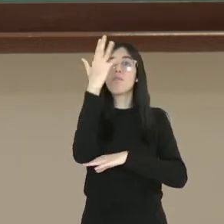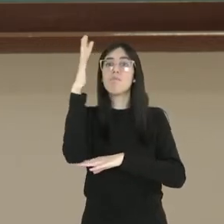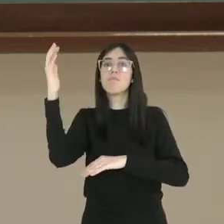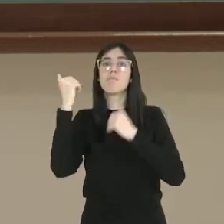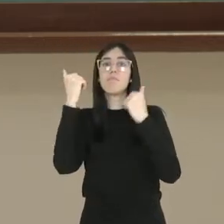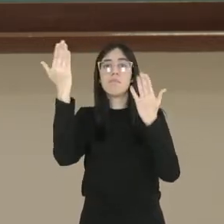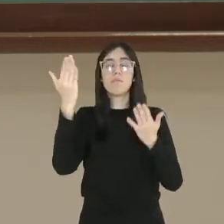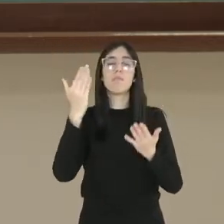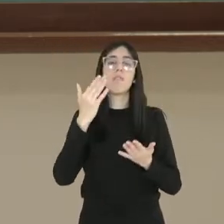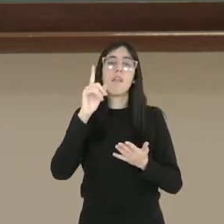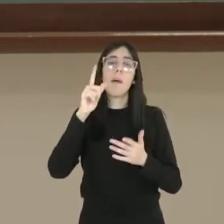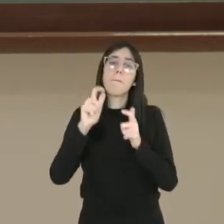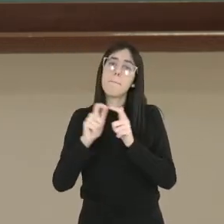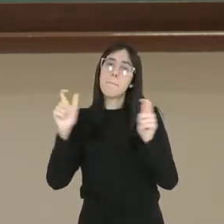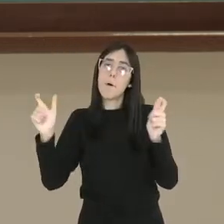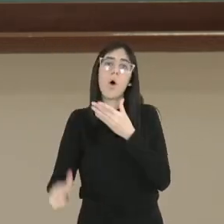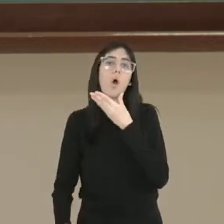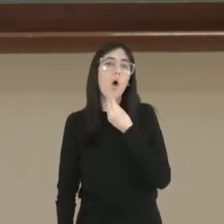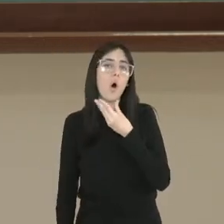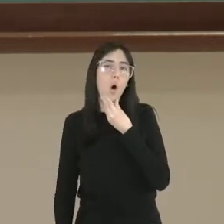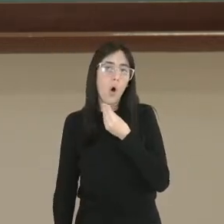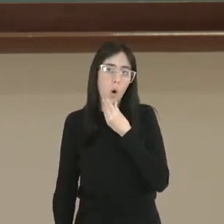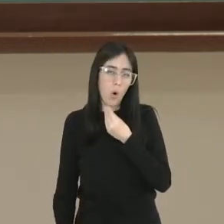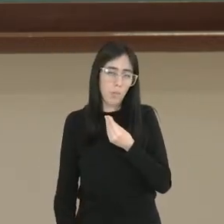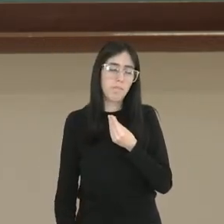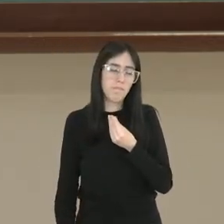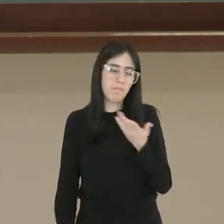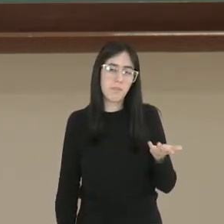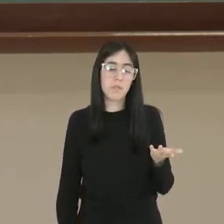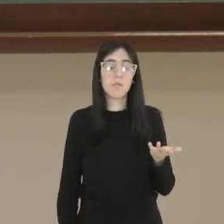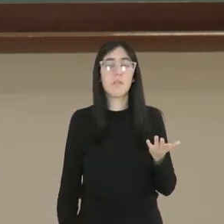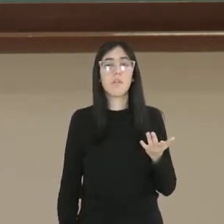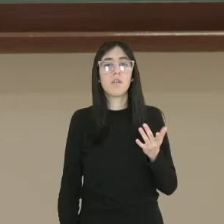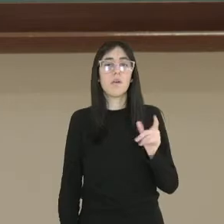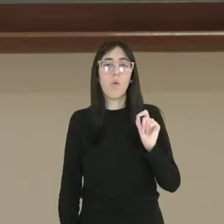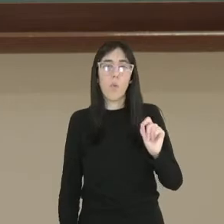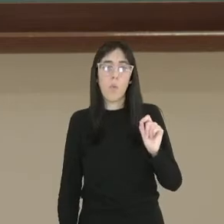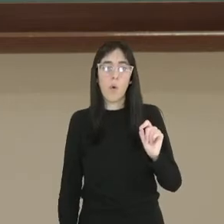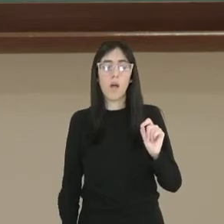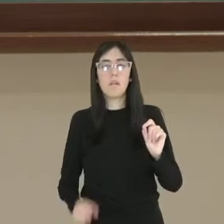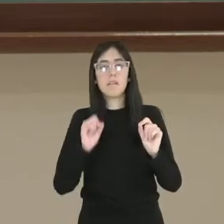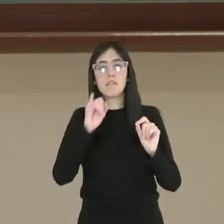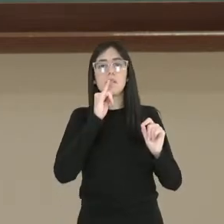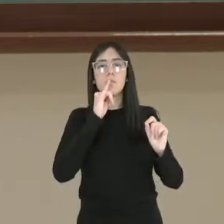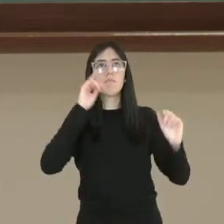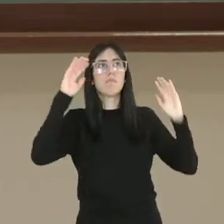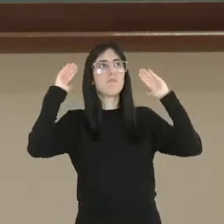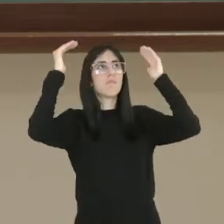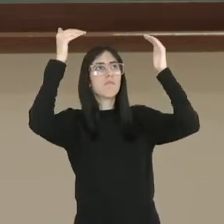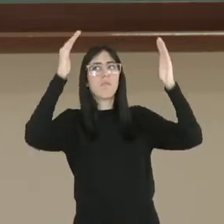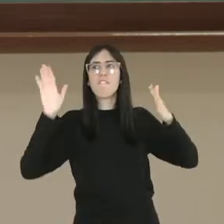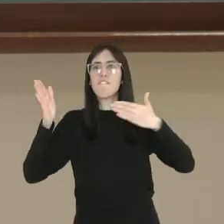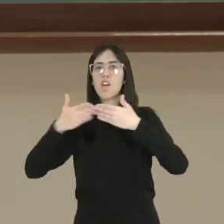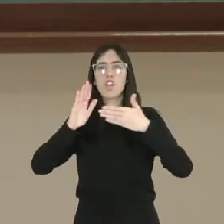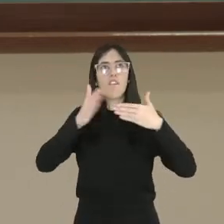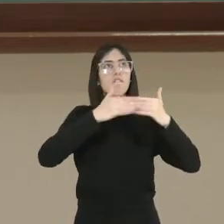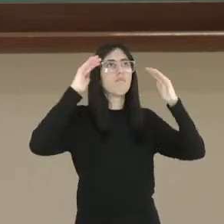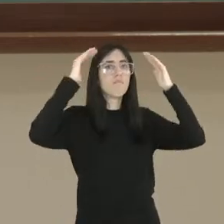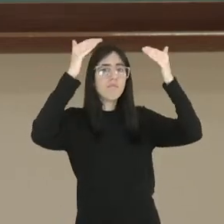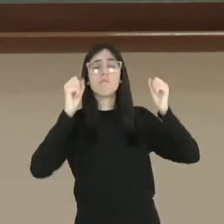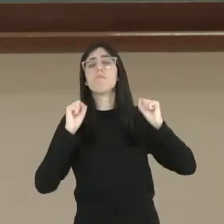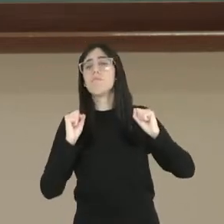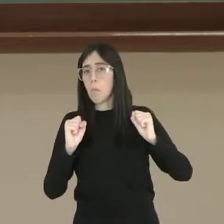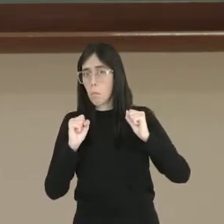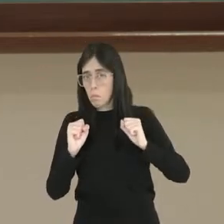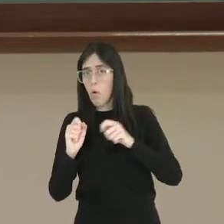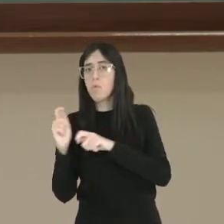a prática masculina. Eu não tenho essa delimitação, então, se eu tiver um ginásio, um ambiente fechado, eu também posso praticar o